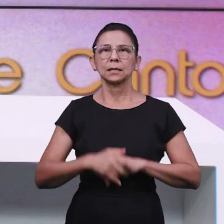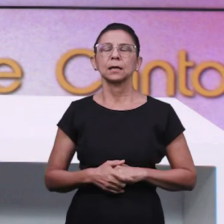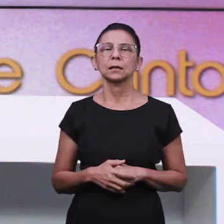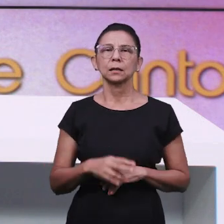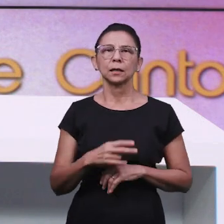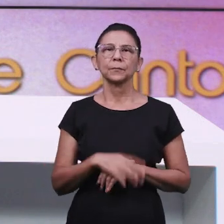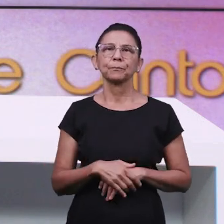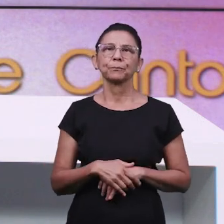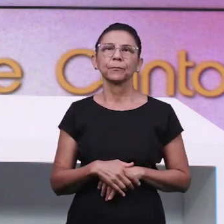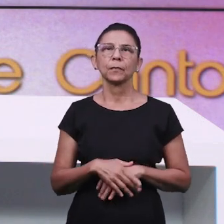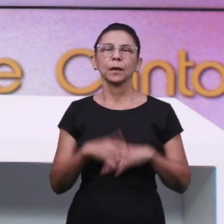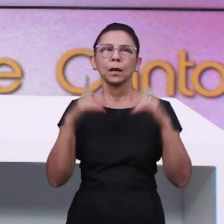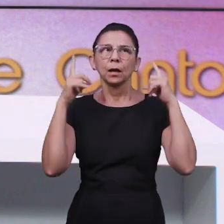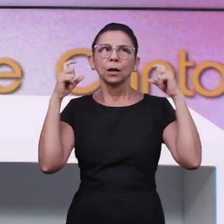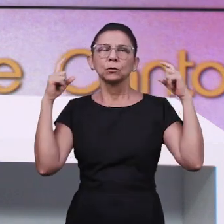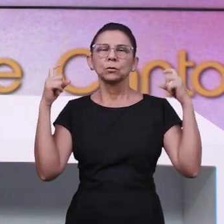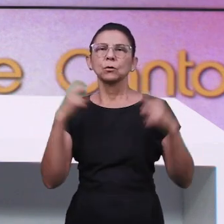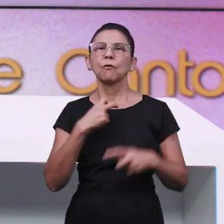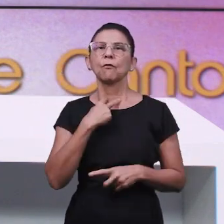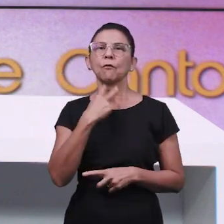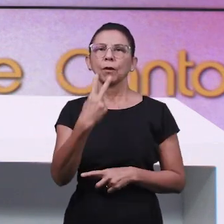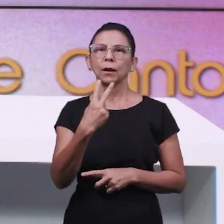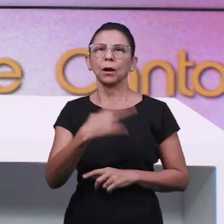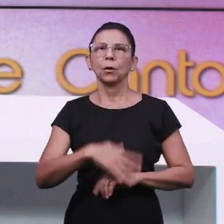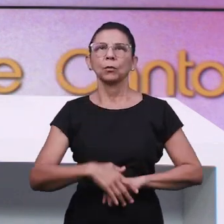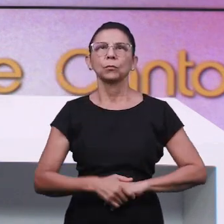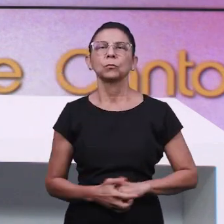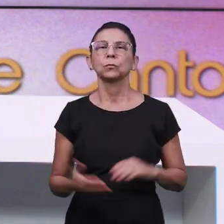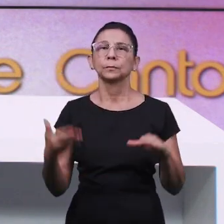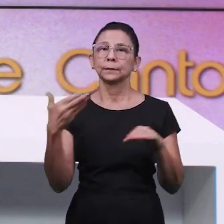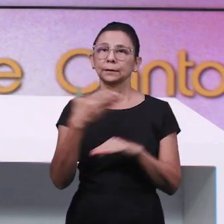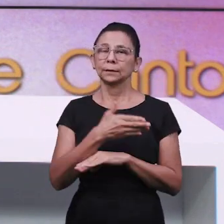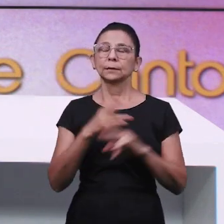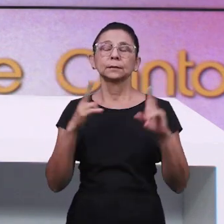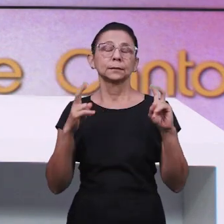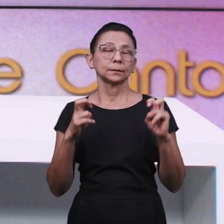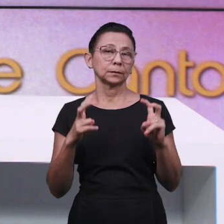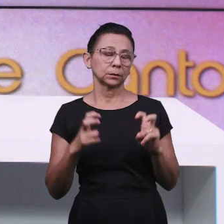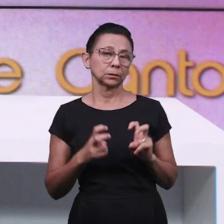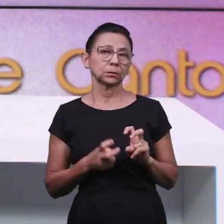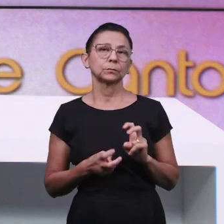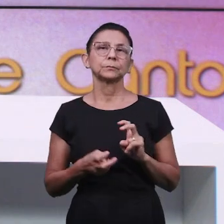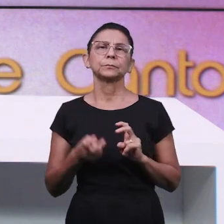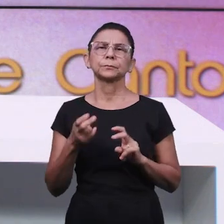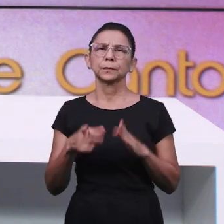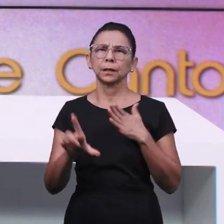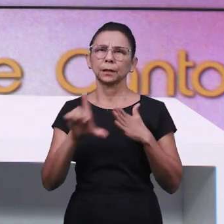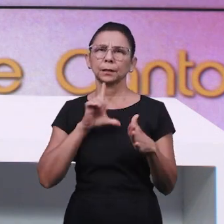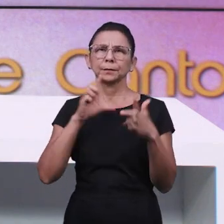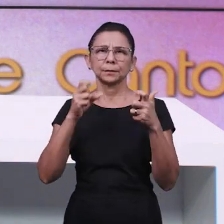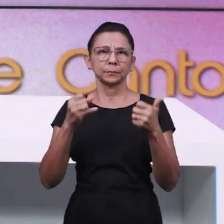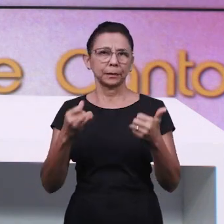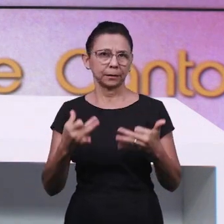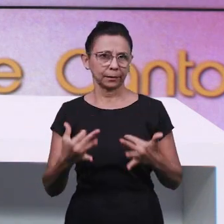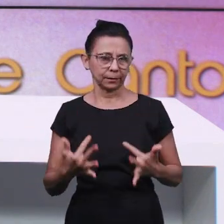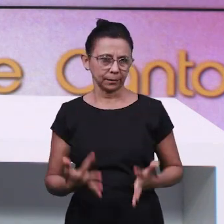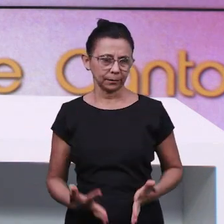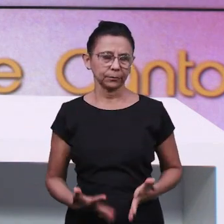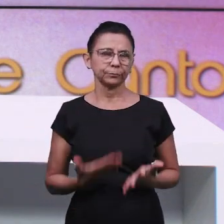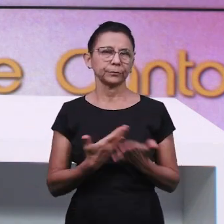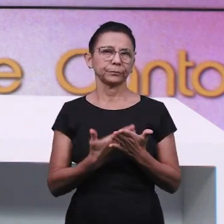som vocal. Vamos adentrar um pouco mais nesse assunto. Nós já falamos sobre isso em